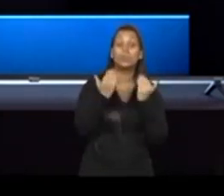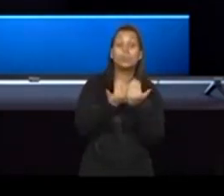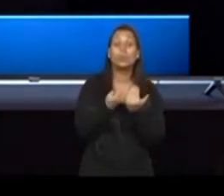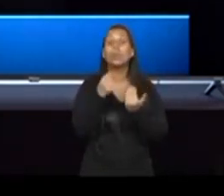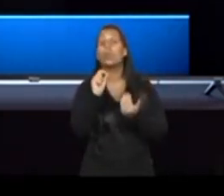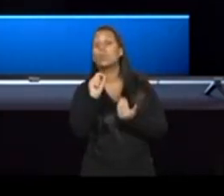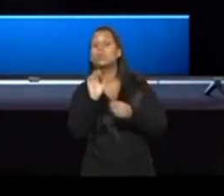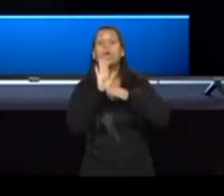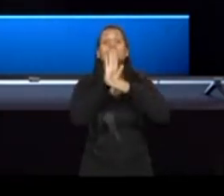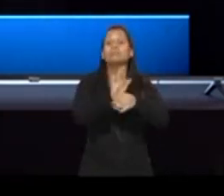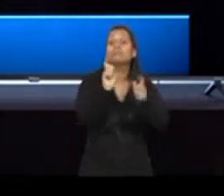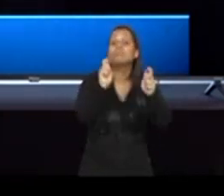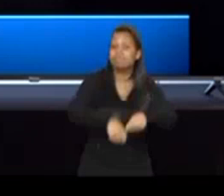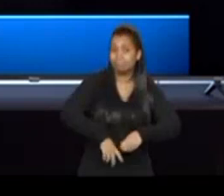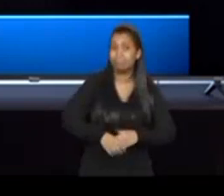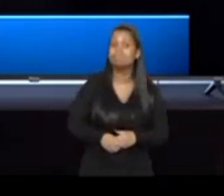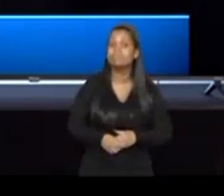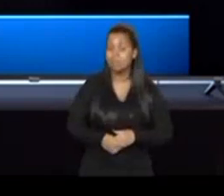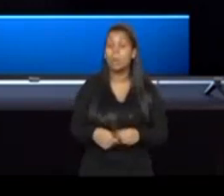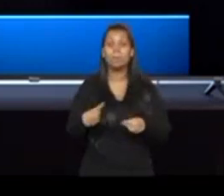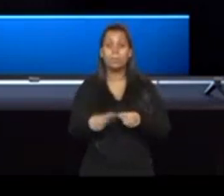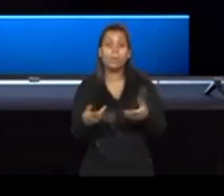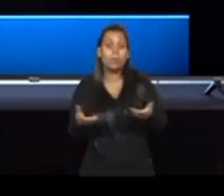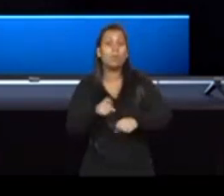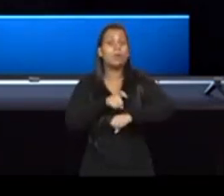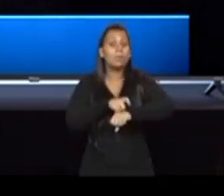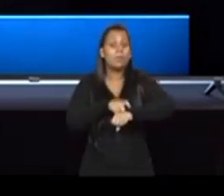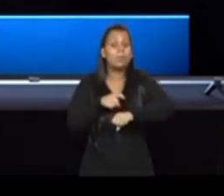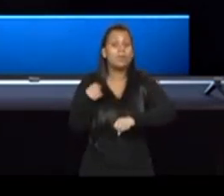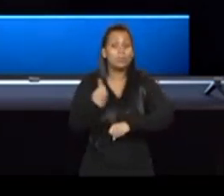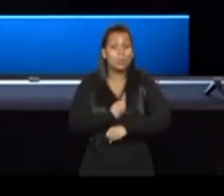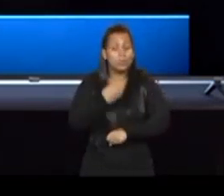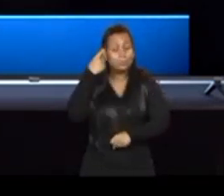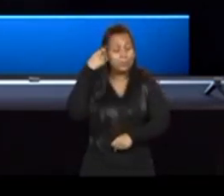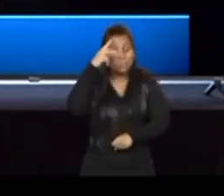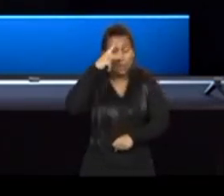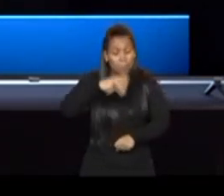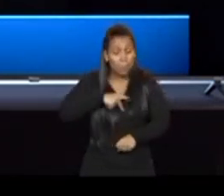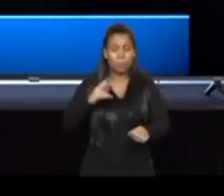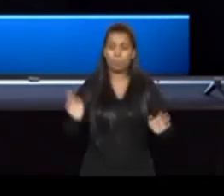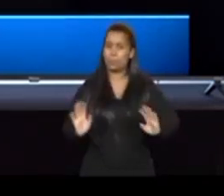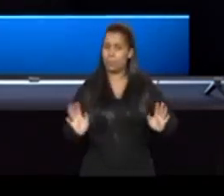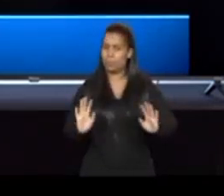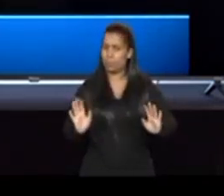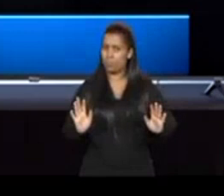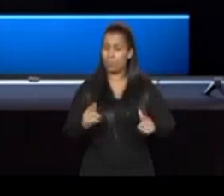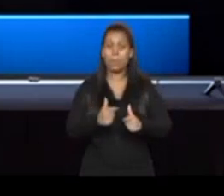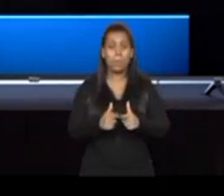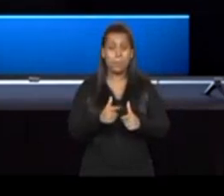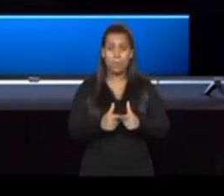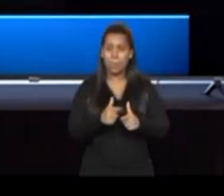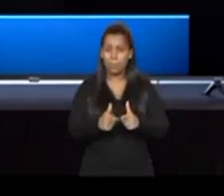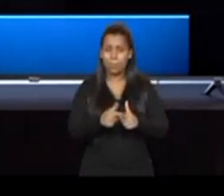comunidade, no que você pode ajudar, pessoal. Esse é o momento da gente pensar não só em nós. Não é só o